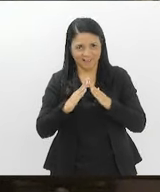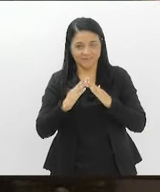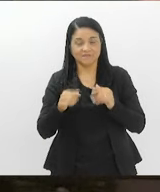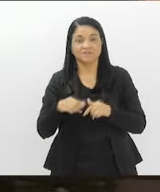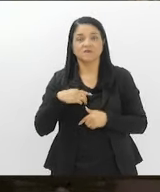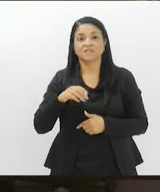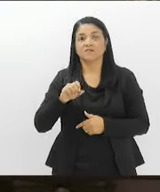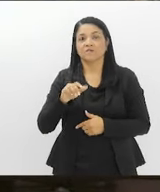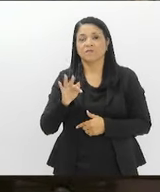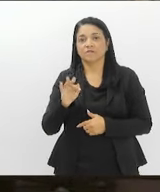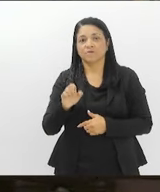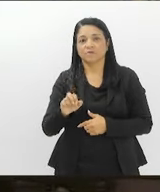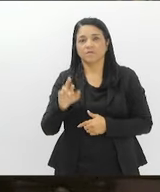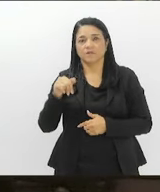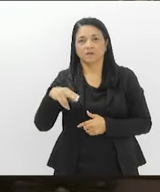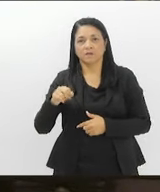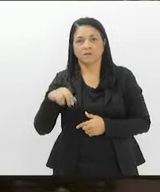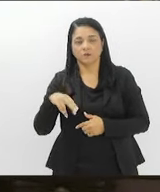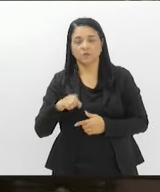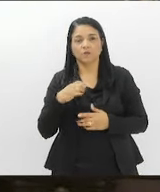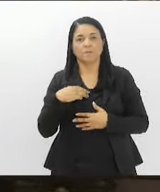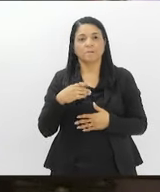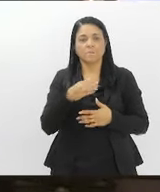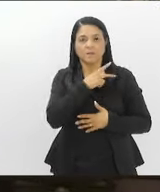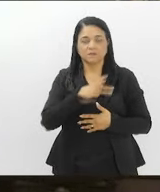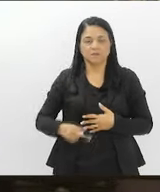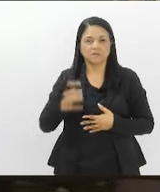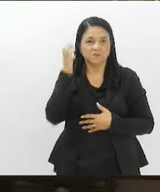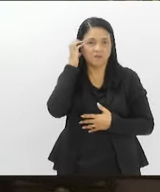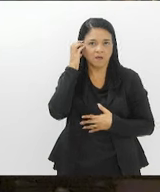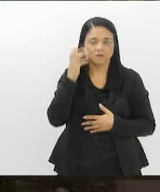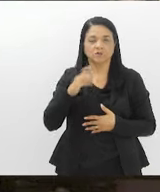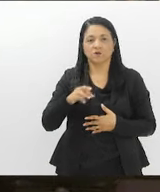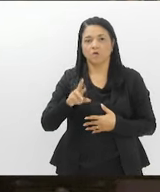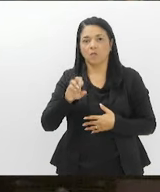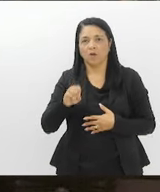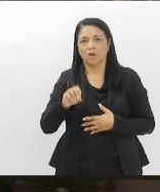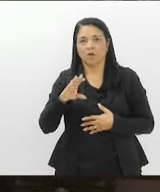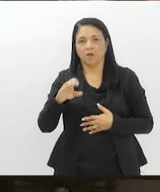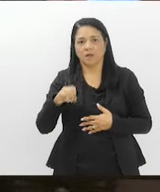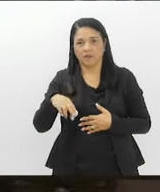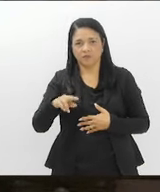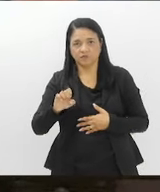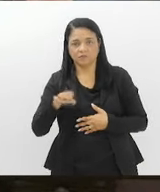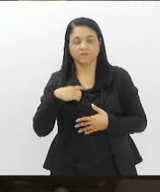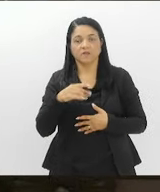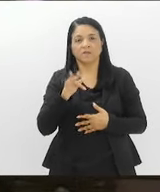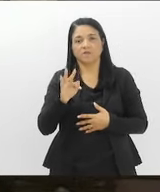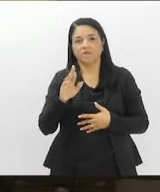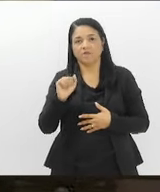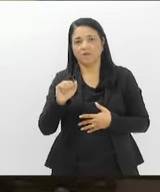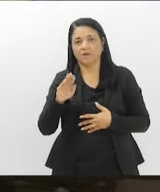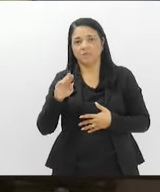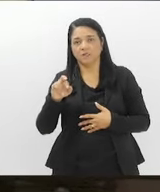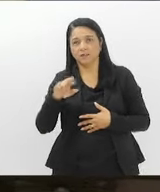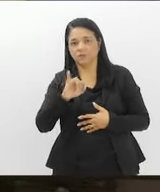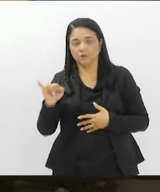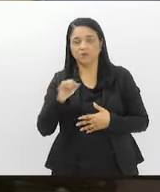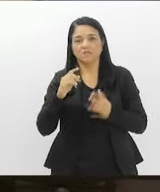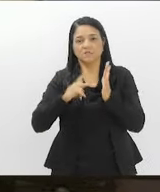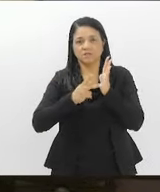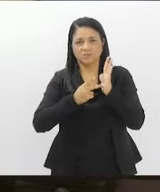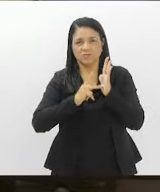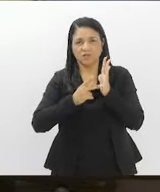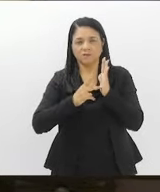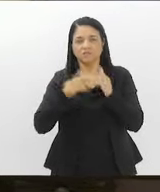Nogueira, presidente da Rádio Roquete Pinto, seja bem-vindo. Fabrício Santos, presidente da Sintur, Sindicato dos Trabalhadores e